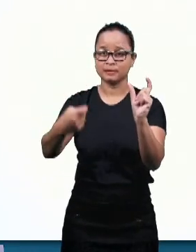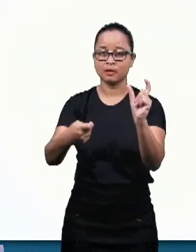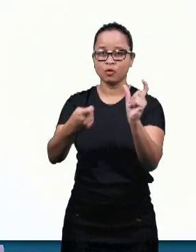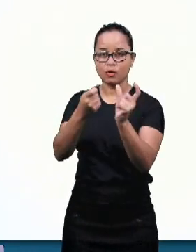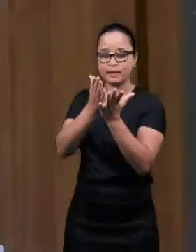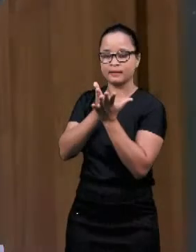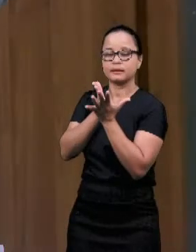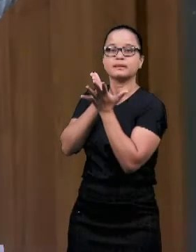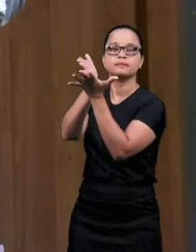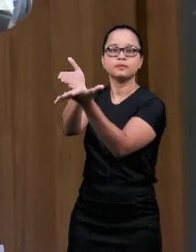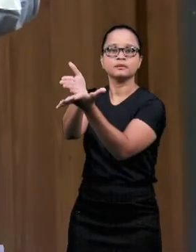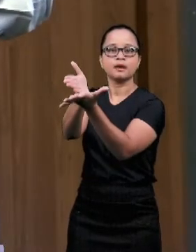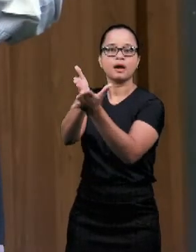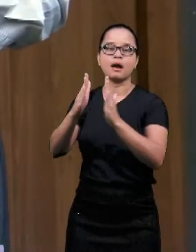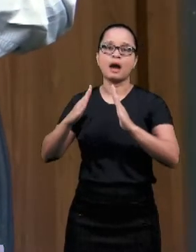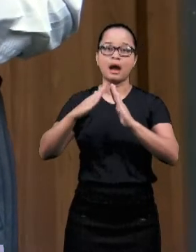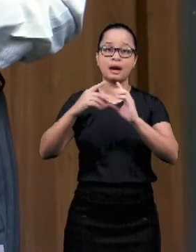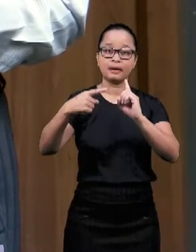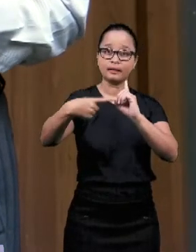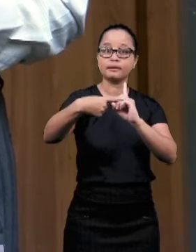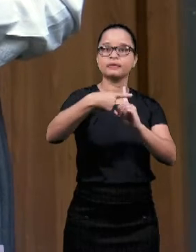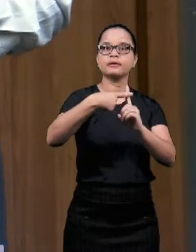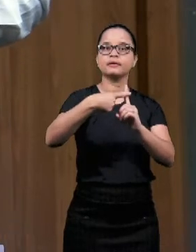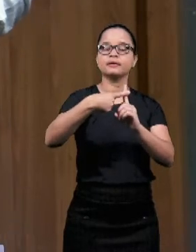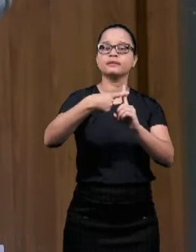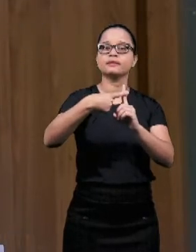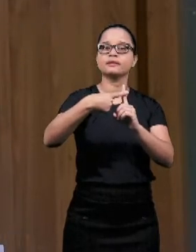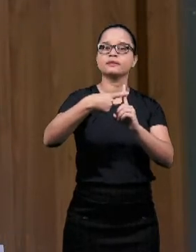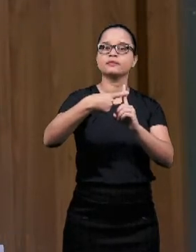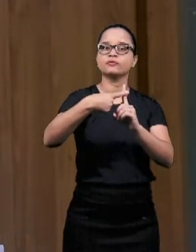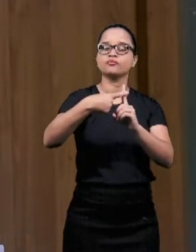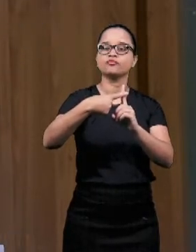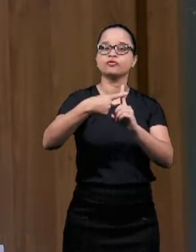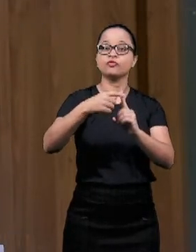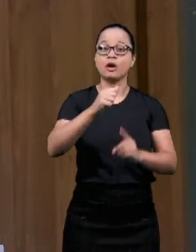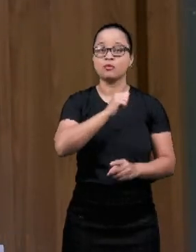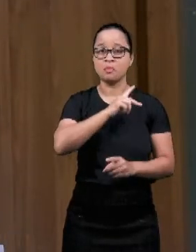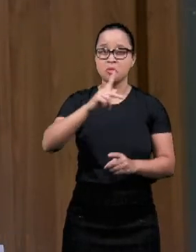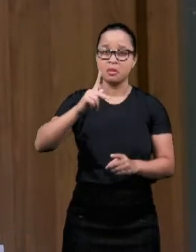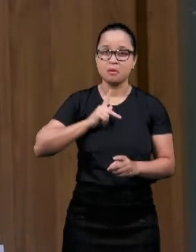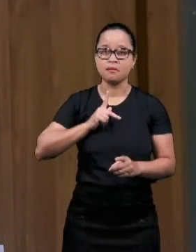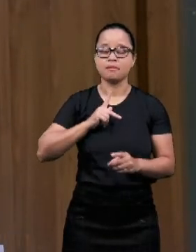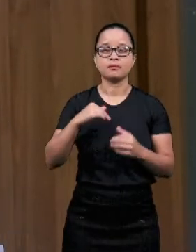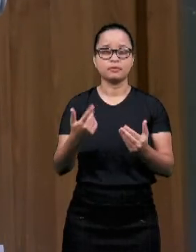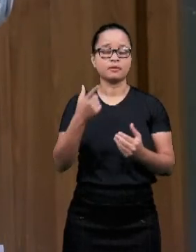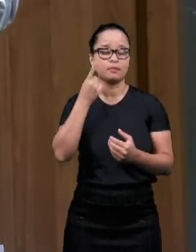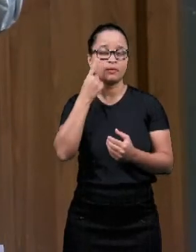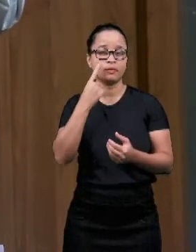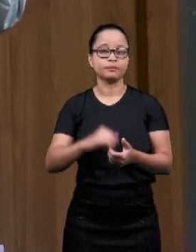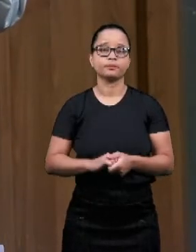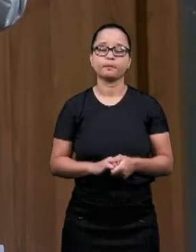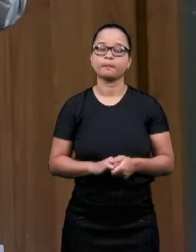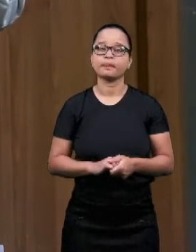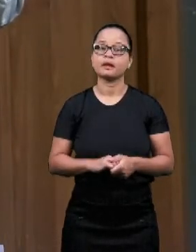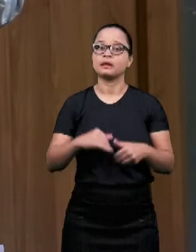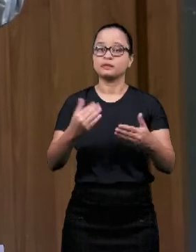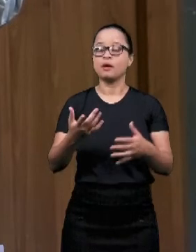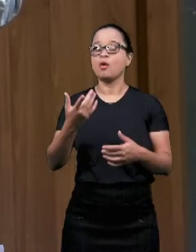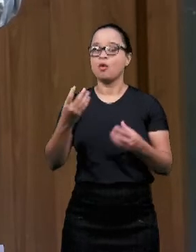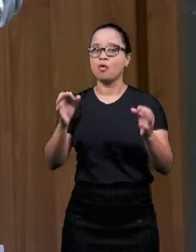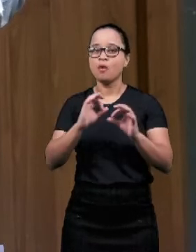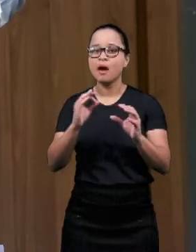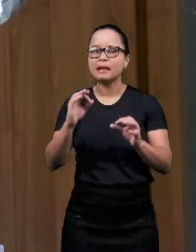primeira pergunta, nós teremos a resposta através de dois irmãos nossos. A nossa irmã, que está lá nos Estados Unidos, a irmã Isabela.